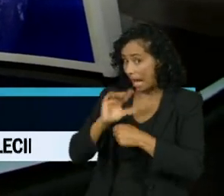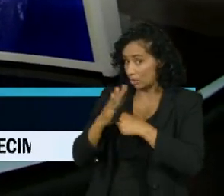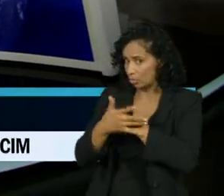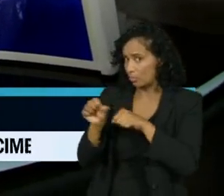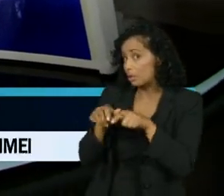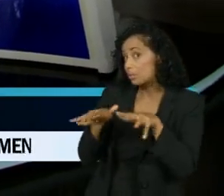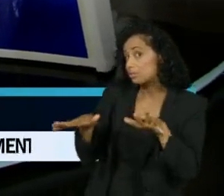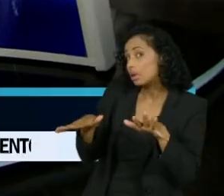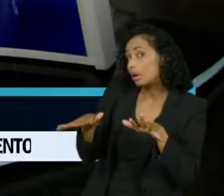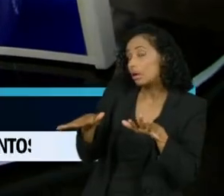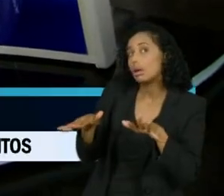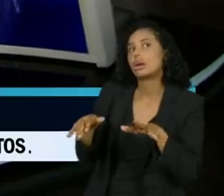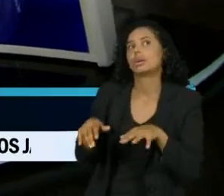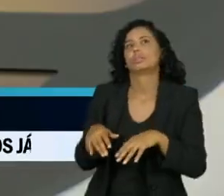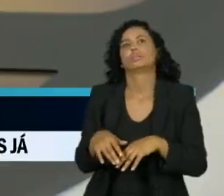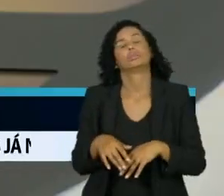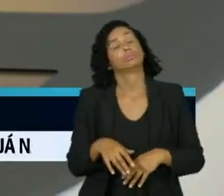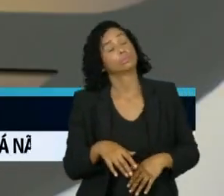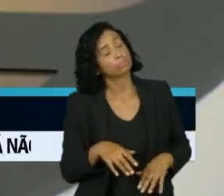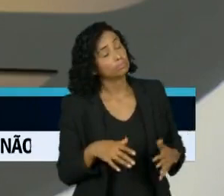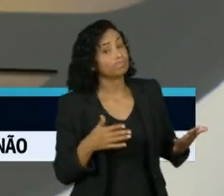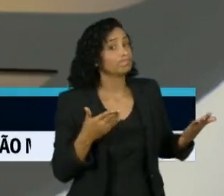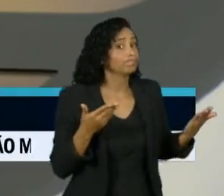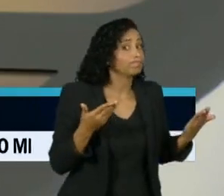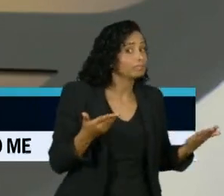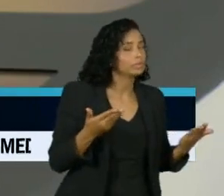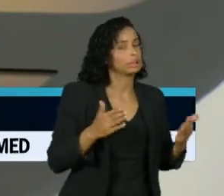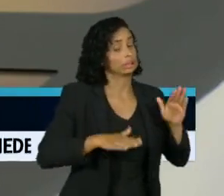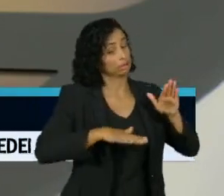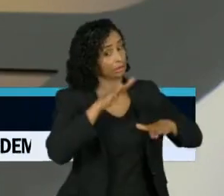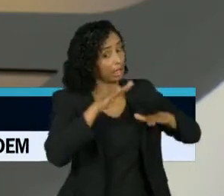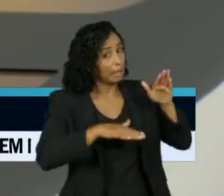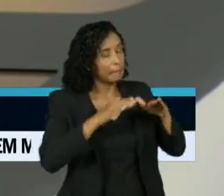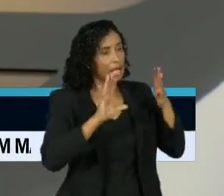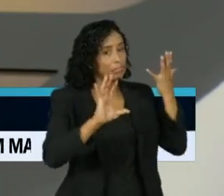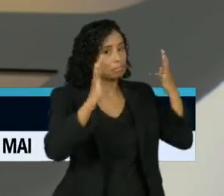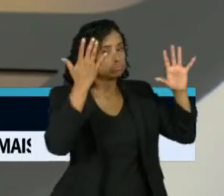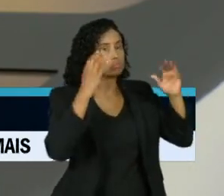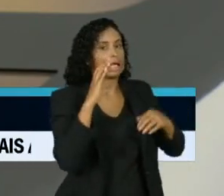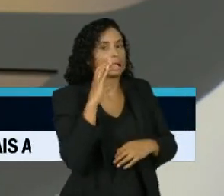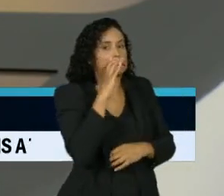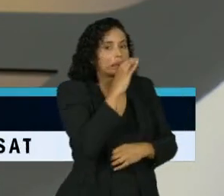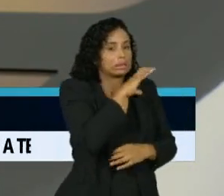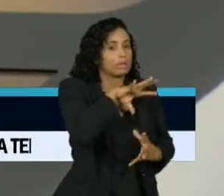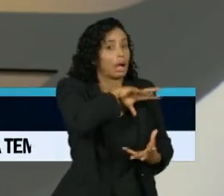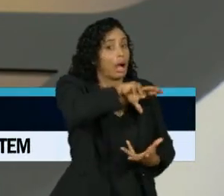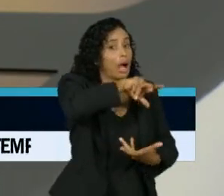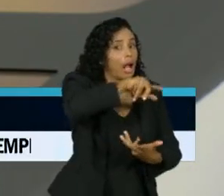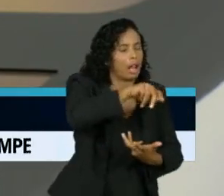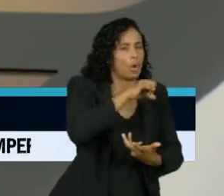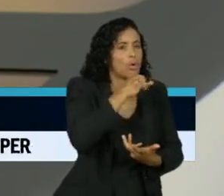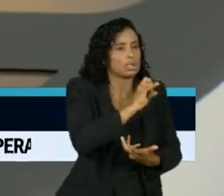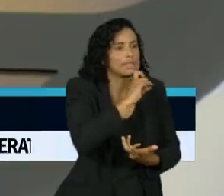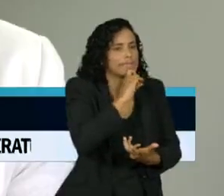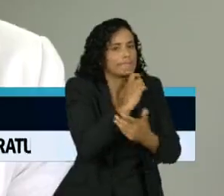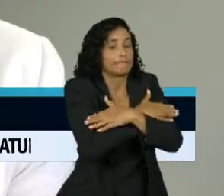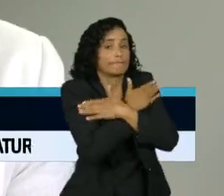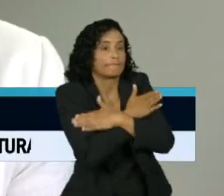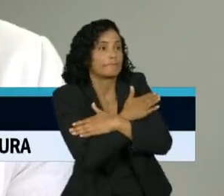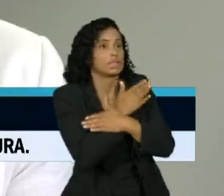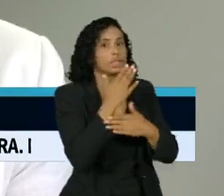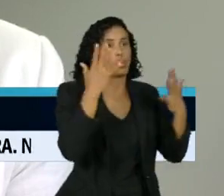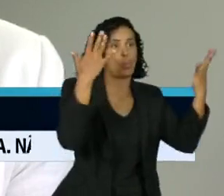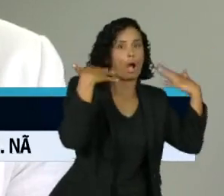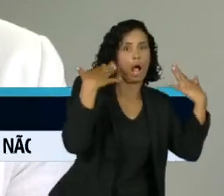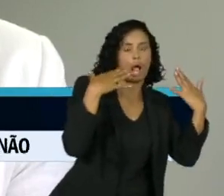dependendo da elevação da temperatura e no outro extremo do esfriamento da temperatura, onde você tem esse problema, como